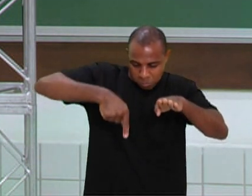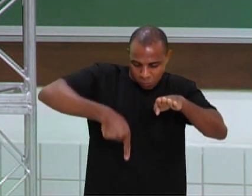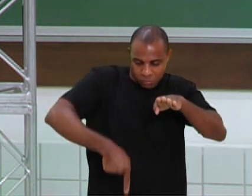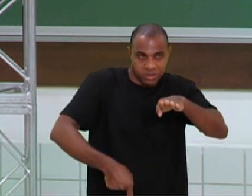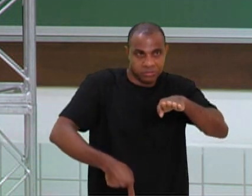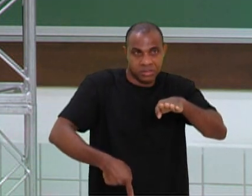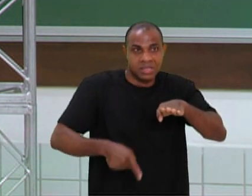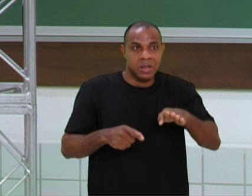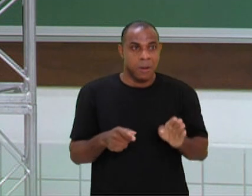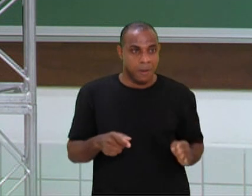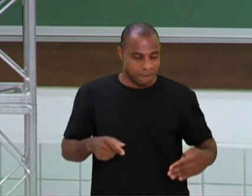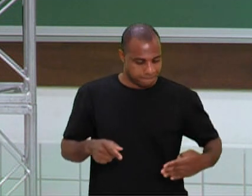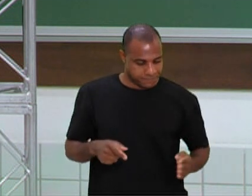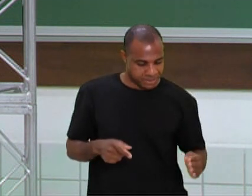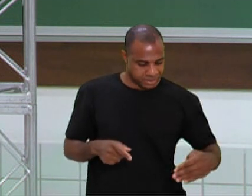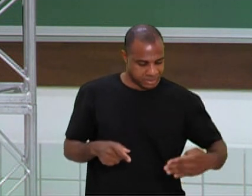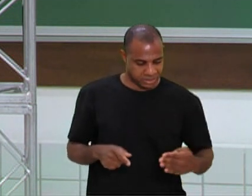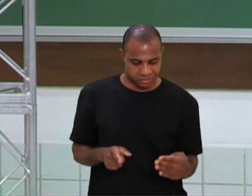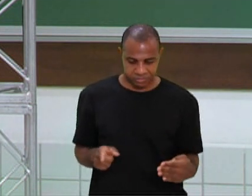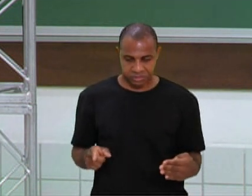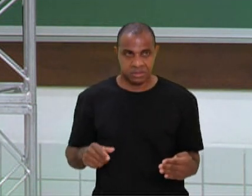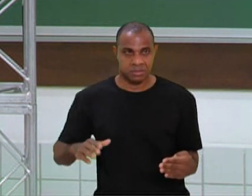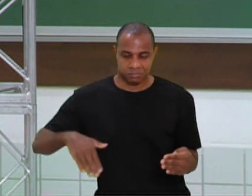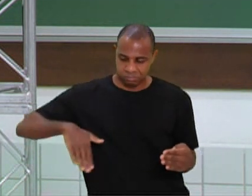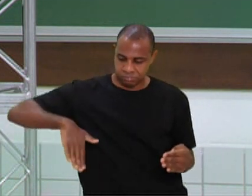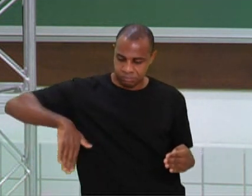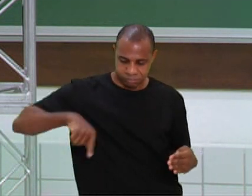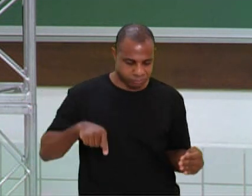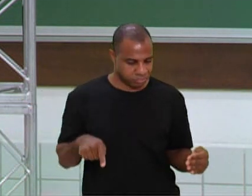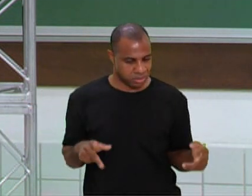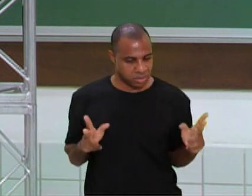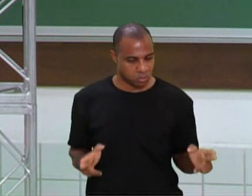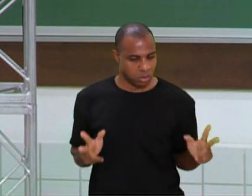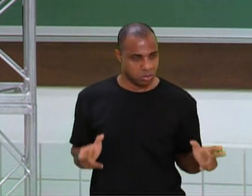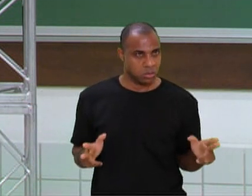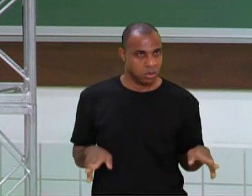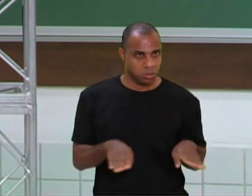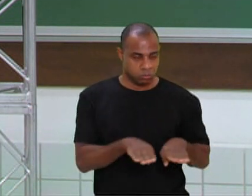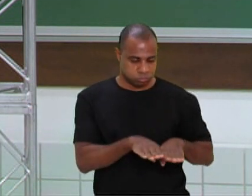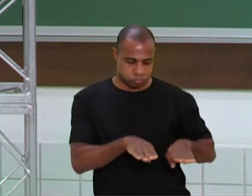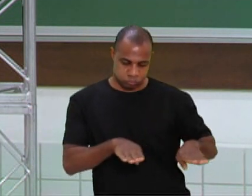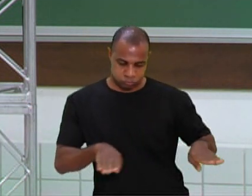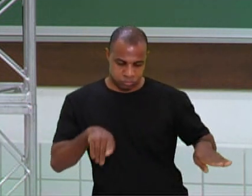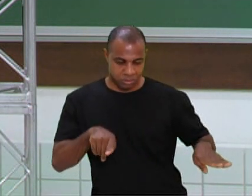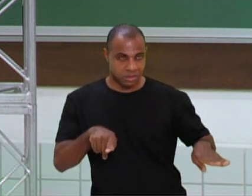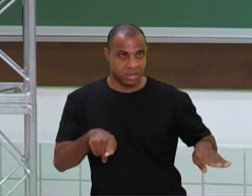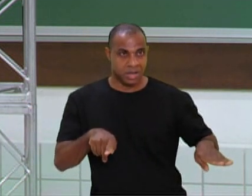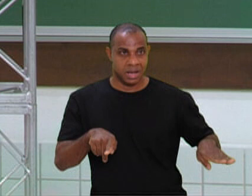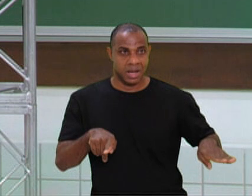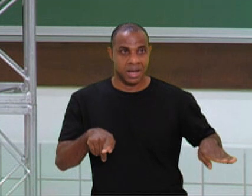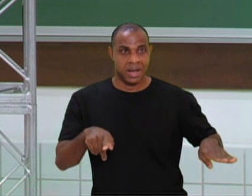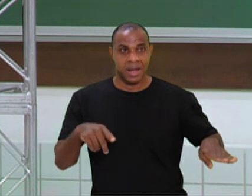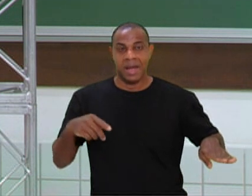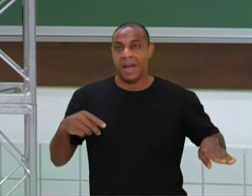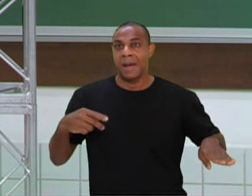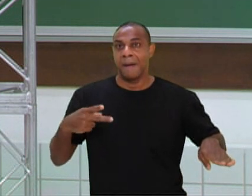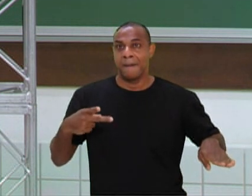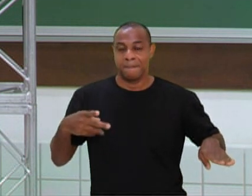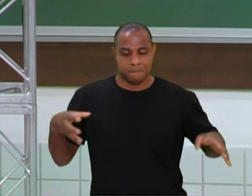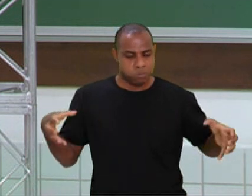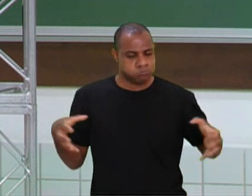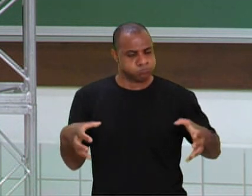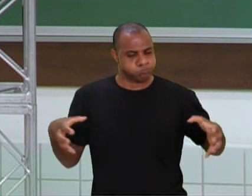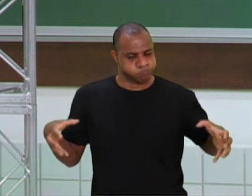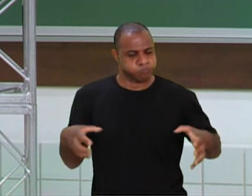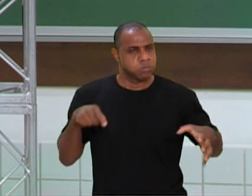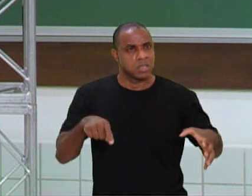como o peixe ele está na mesma linha, como está sendo demonstrado aqui, certo? O que acontece? A pressão aqui, tanto no ponto A como